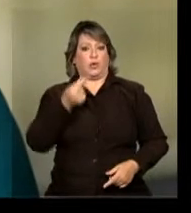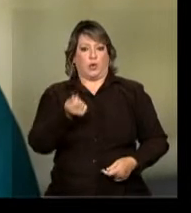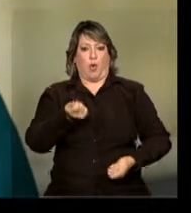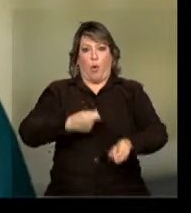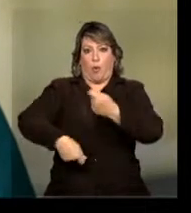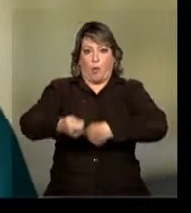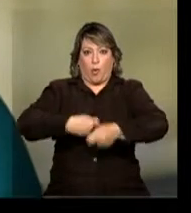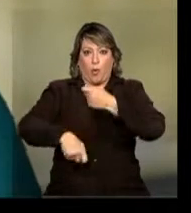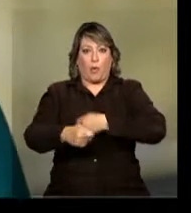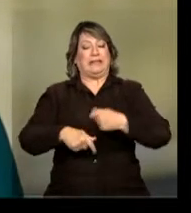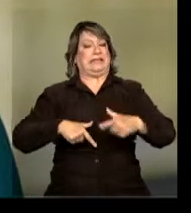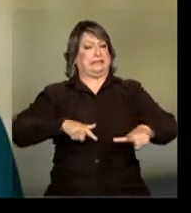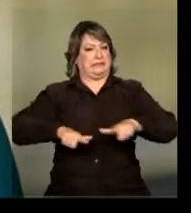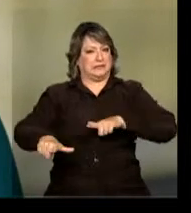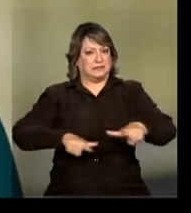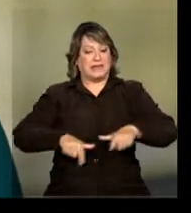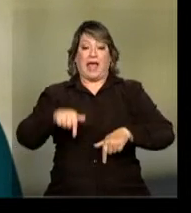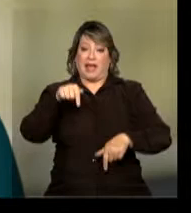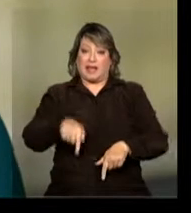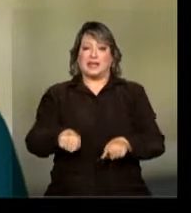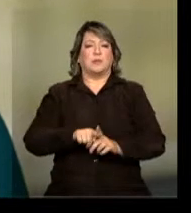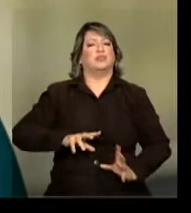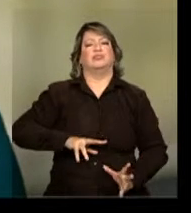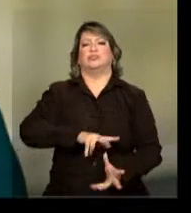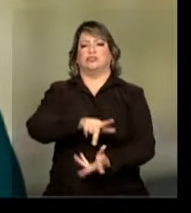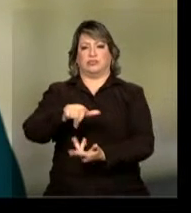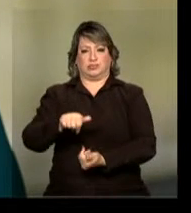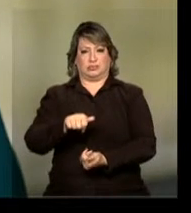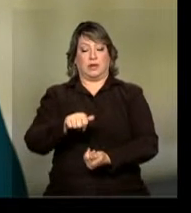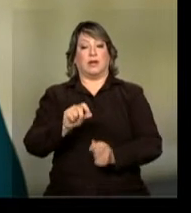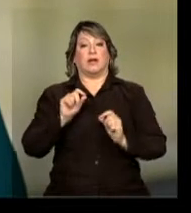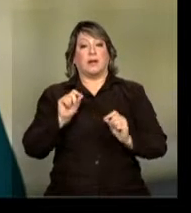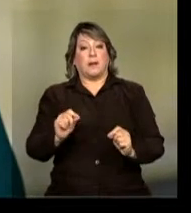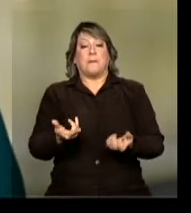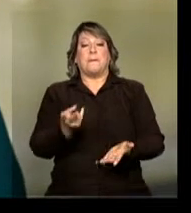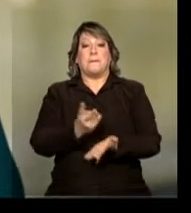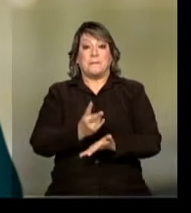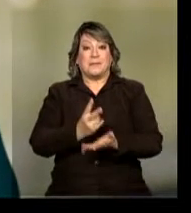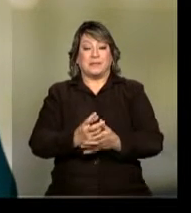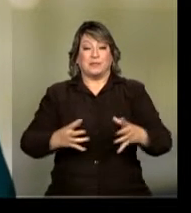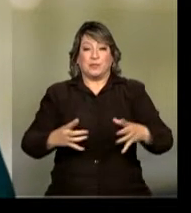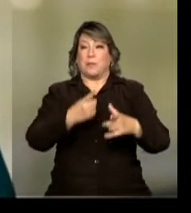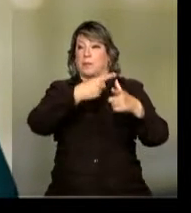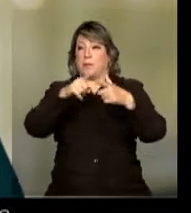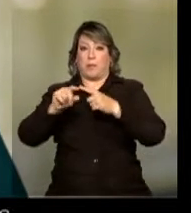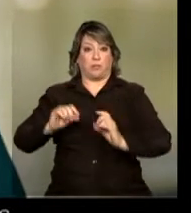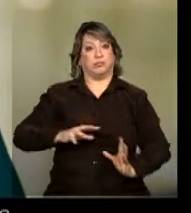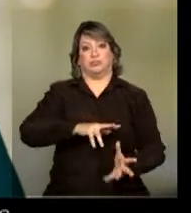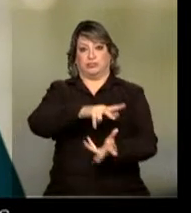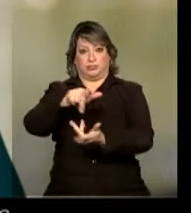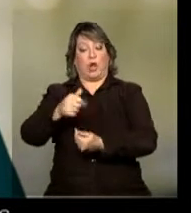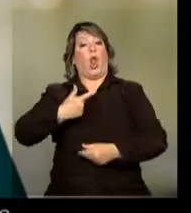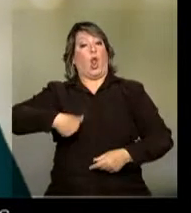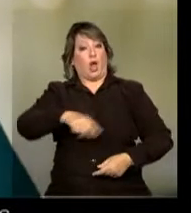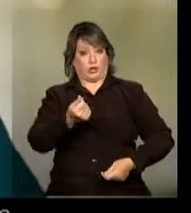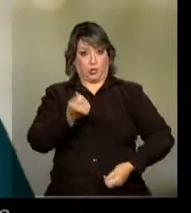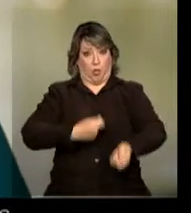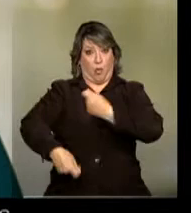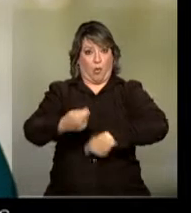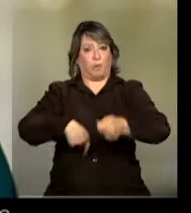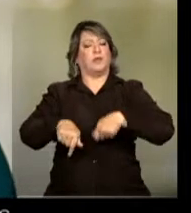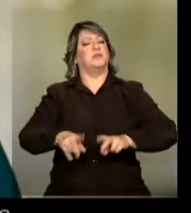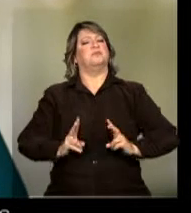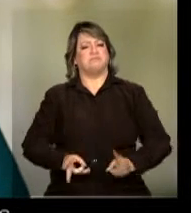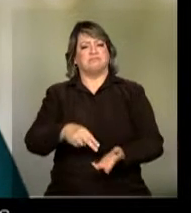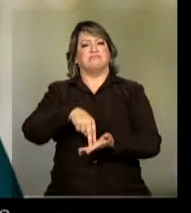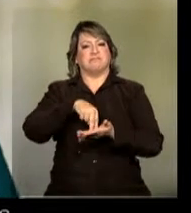aqui e no resto do mundo apesar da delicada conjuntura internacional nossa economia continua